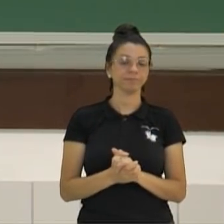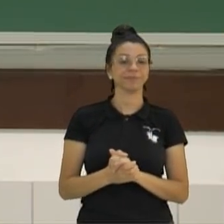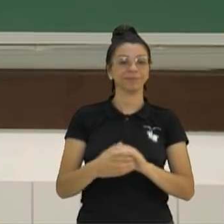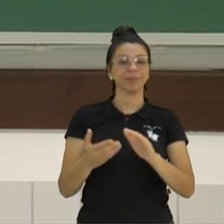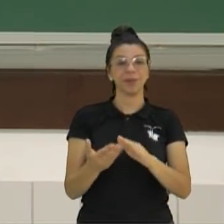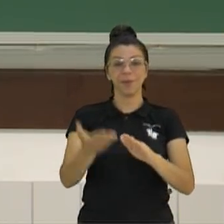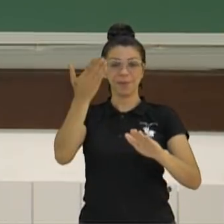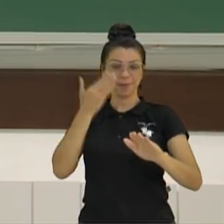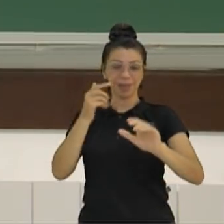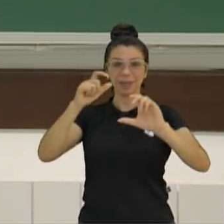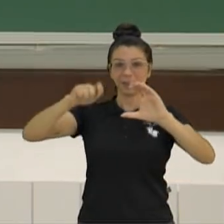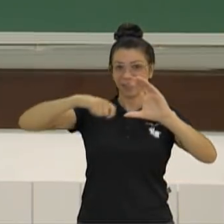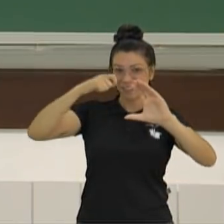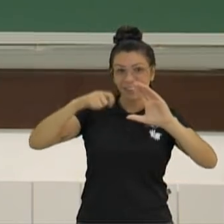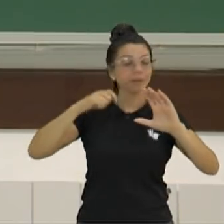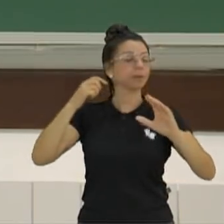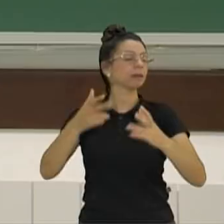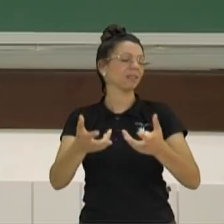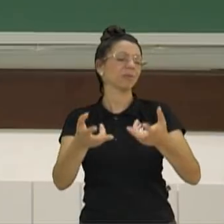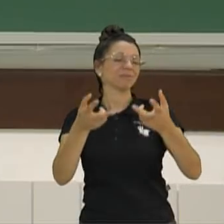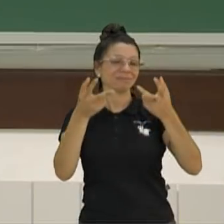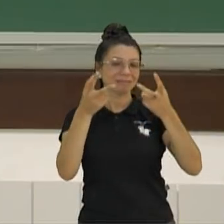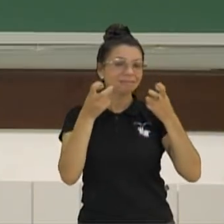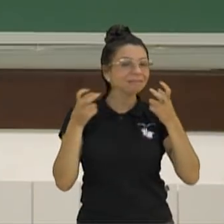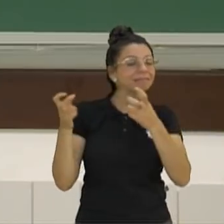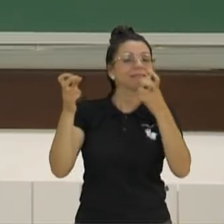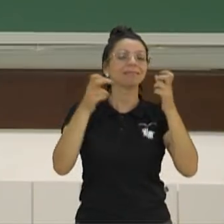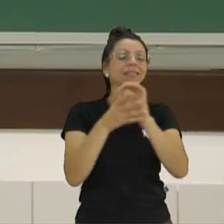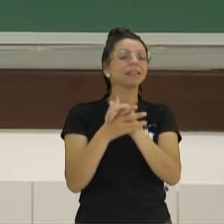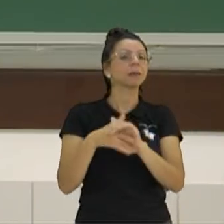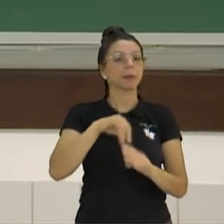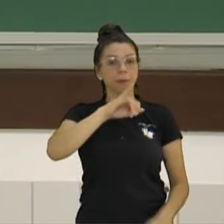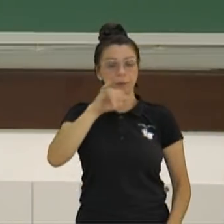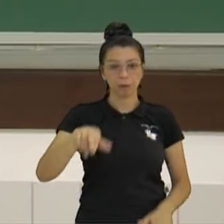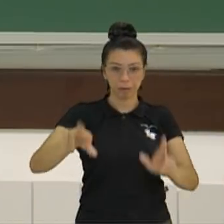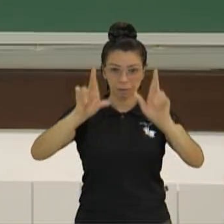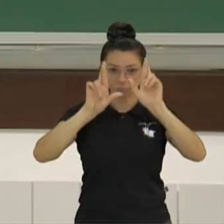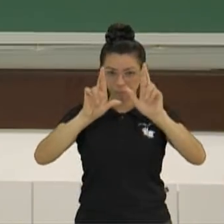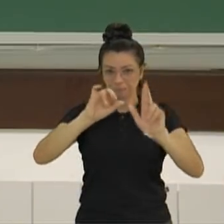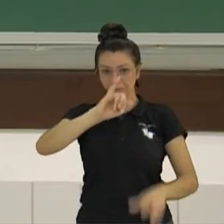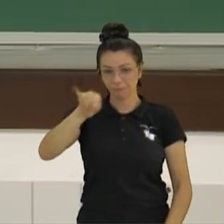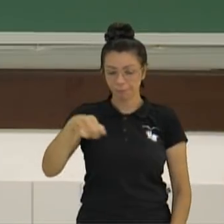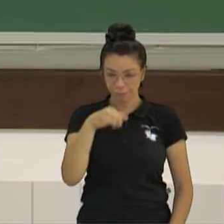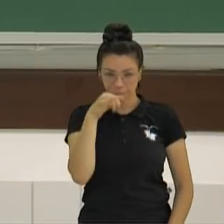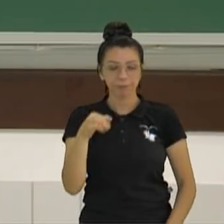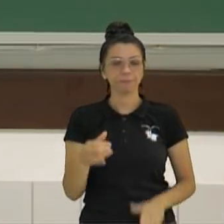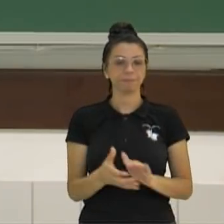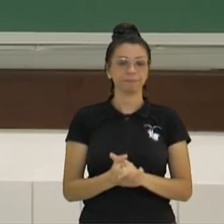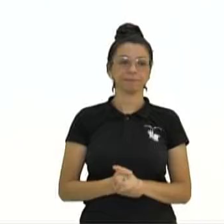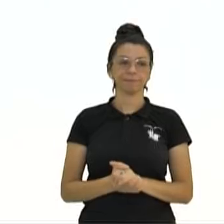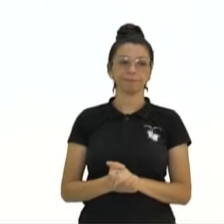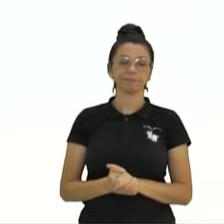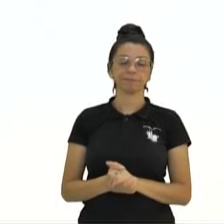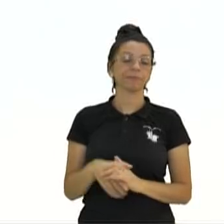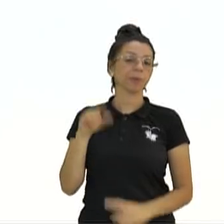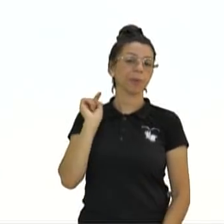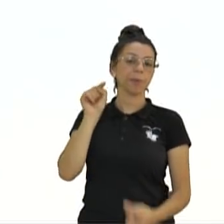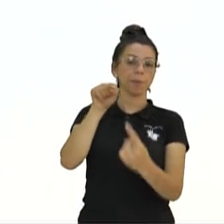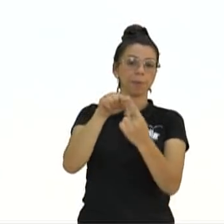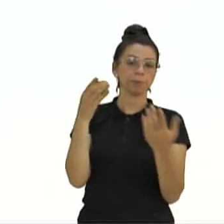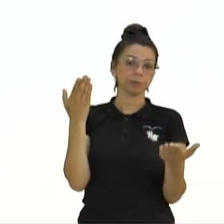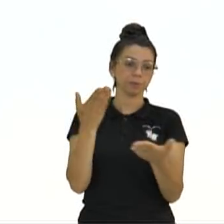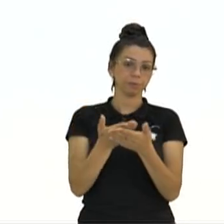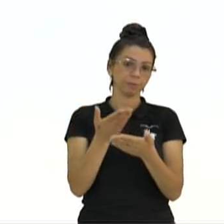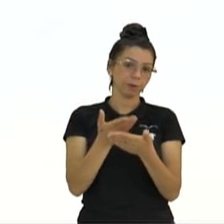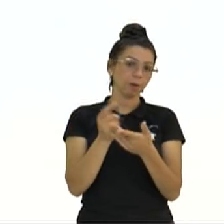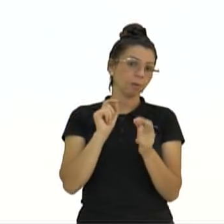câmera, né? E eu tenho certeza que vocês vão aproveitar bastante. Bora lá! Os objetivos da aula